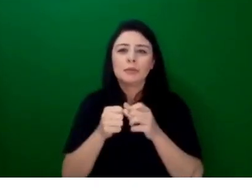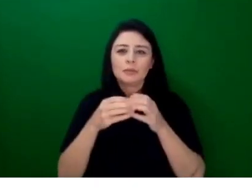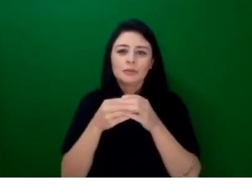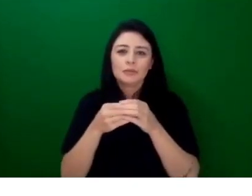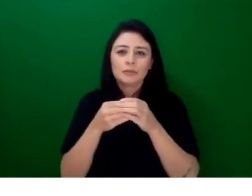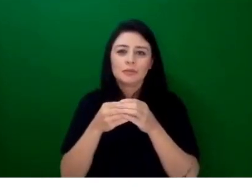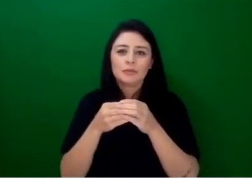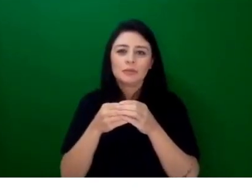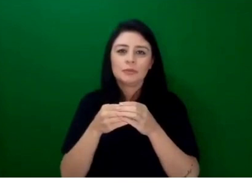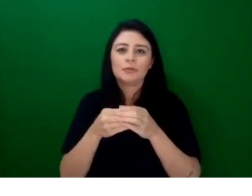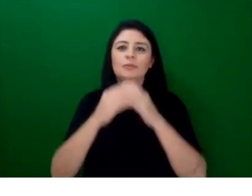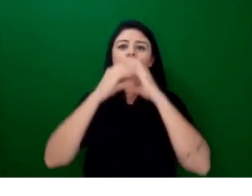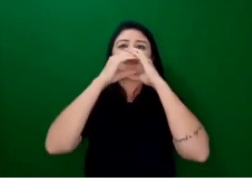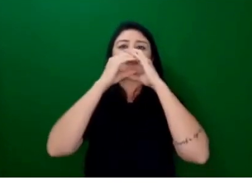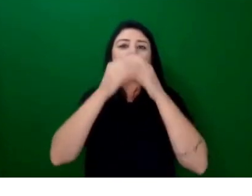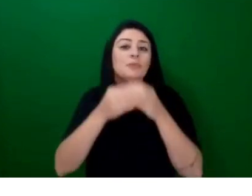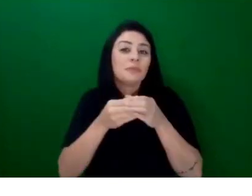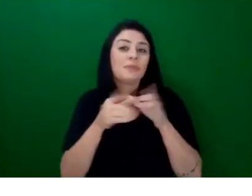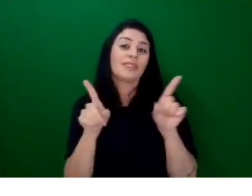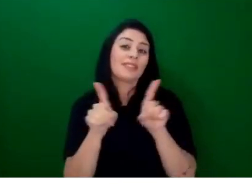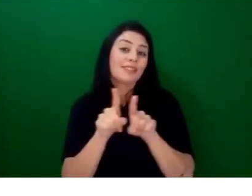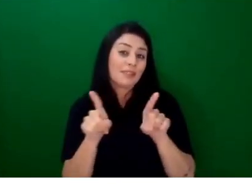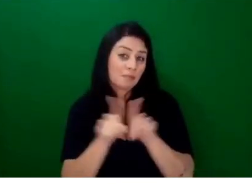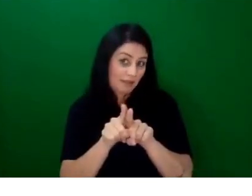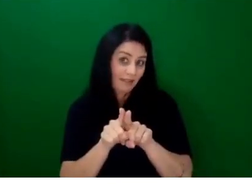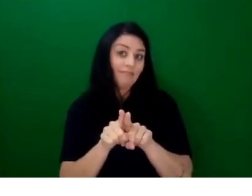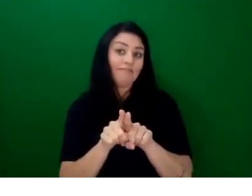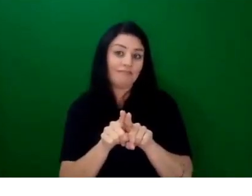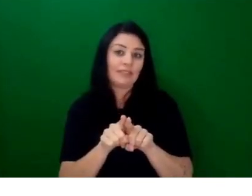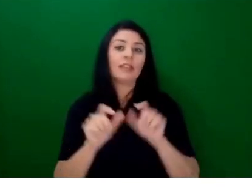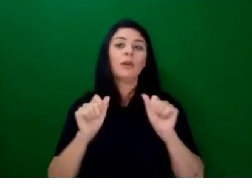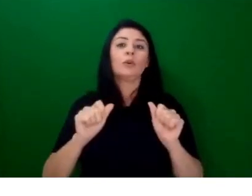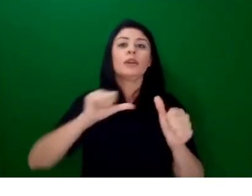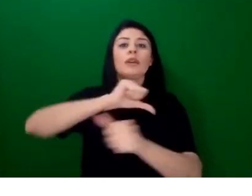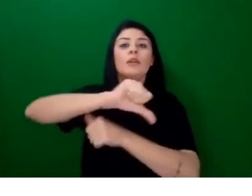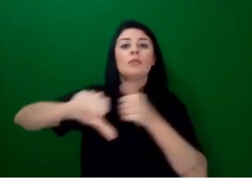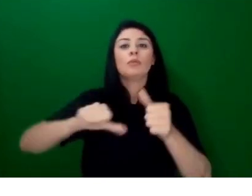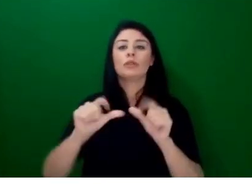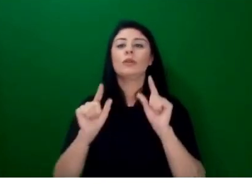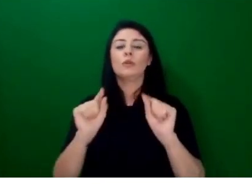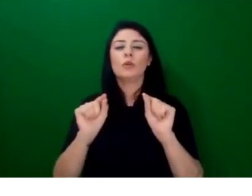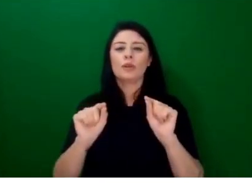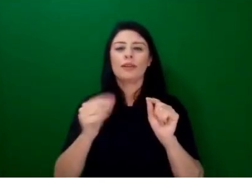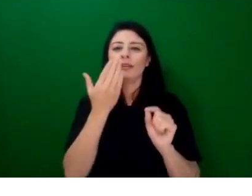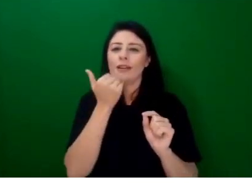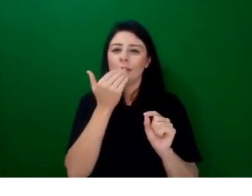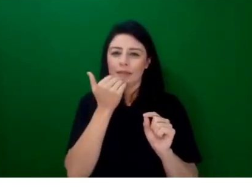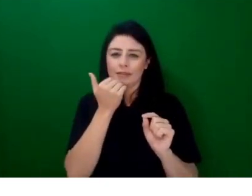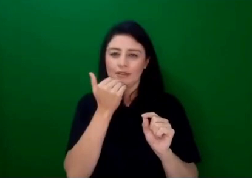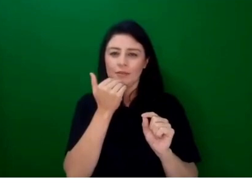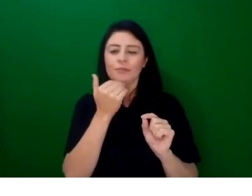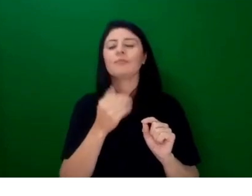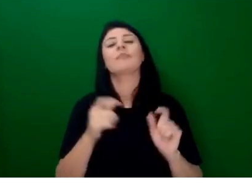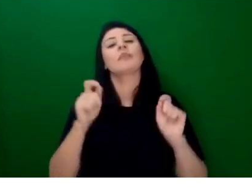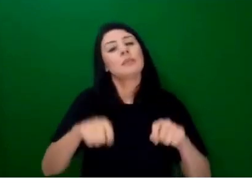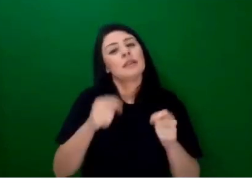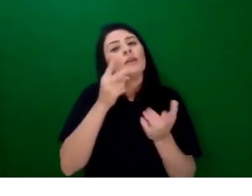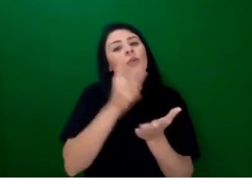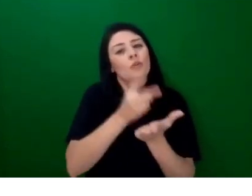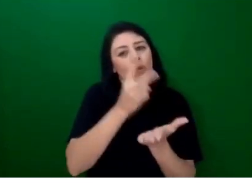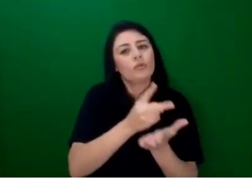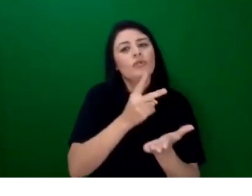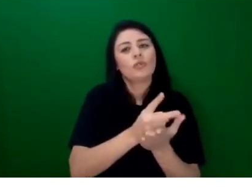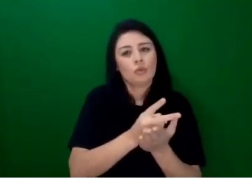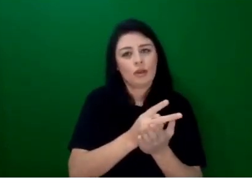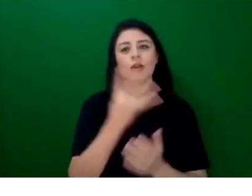2 mãozinhas e tomar os alimentos. Então, o que muda a partir de 1 ano na alimentação? Que se deve oferecer?